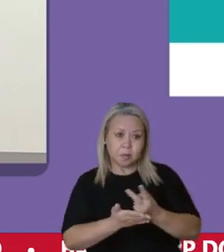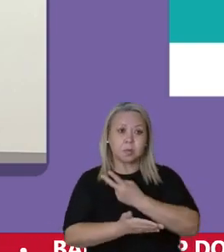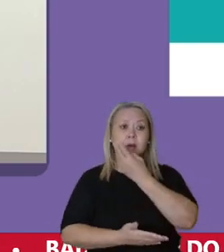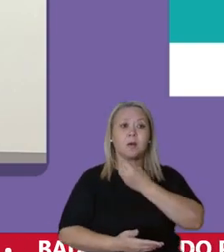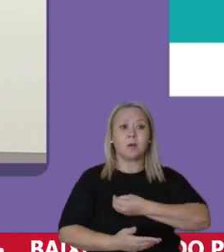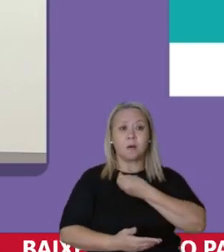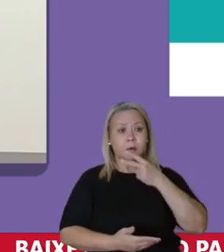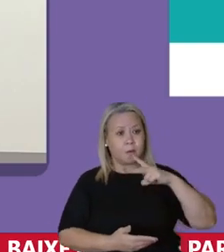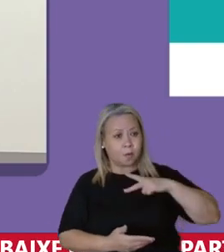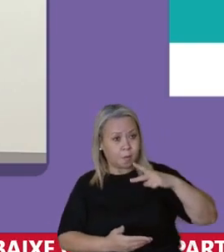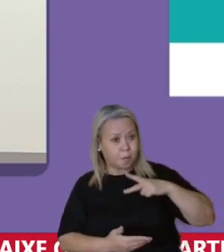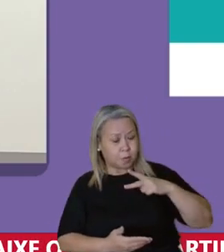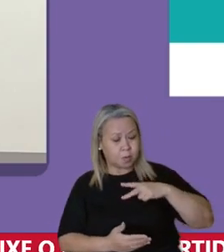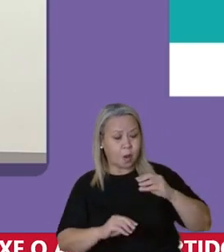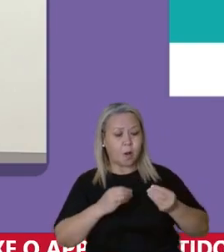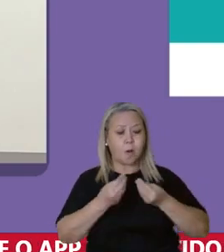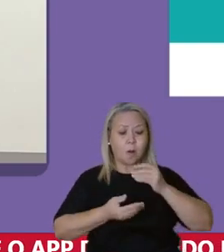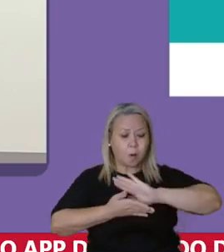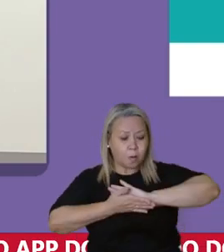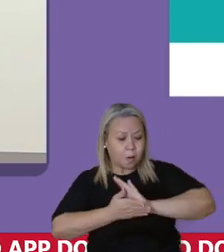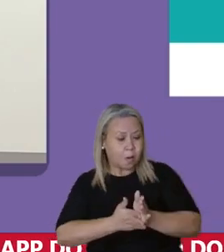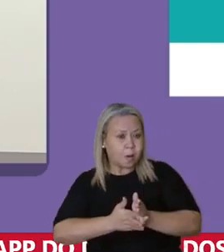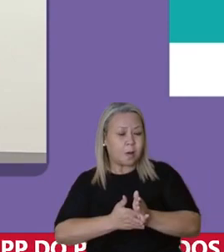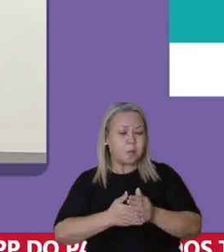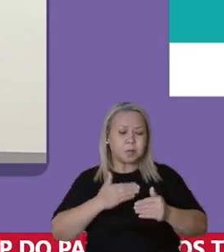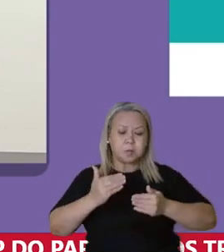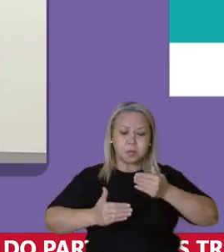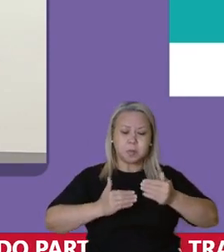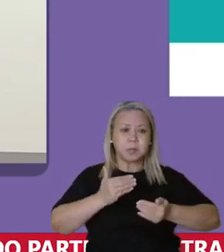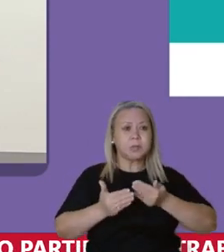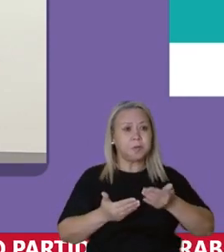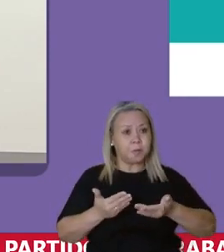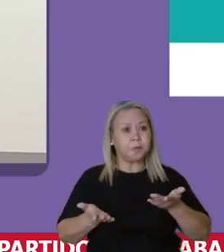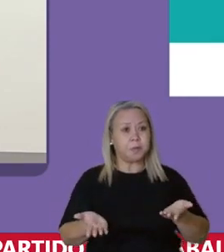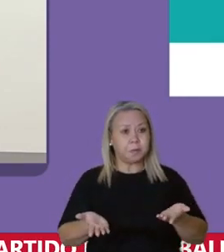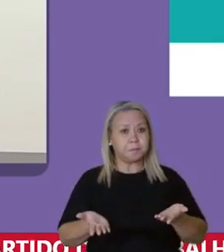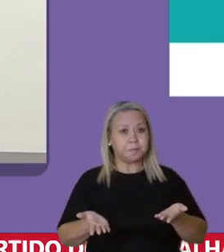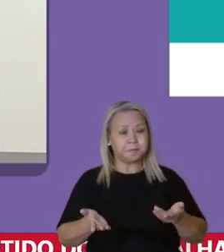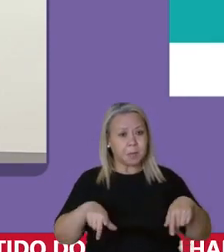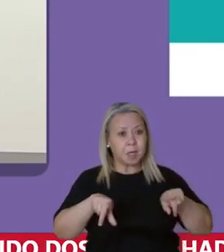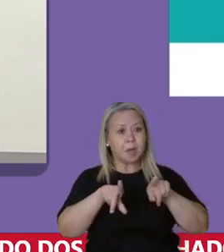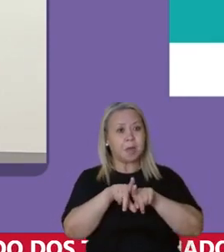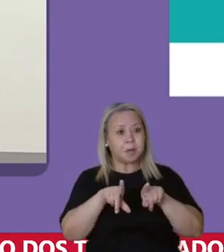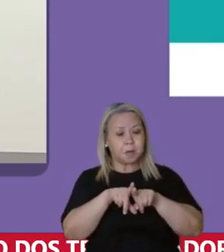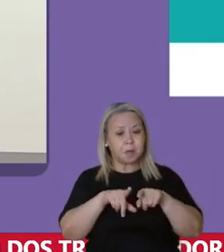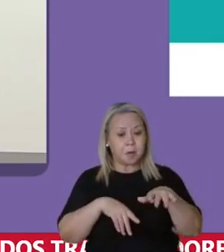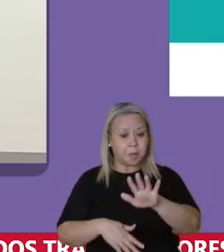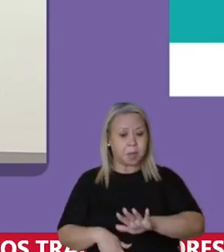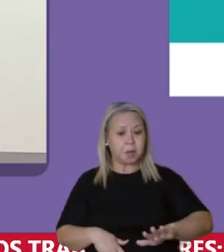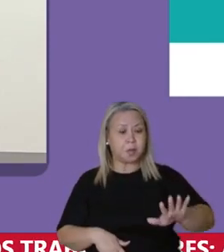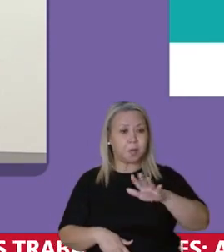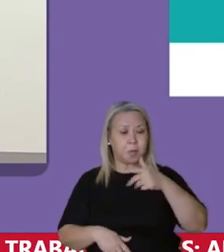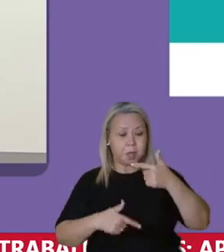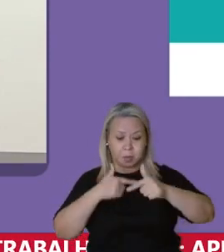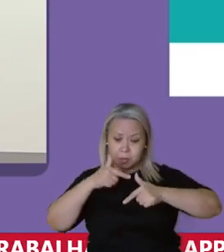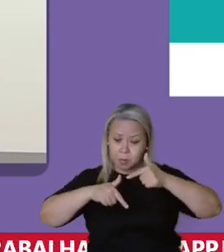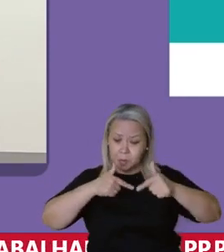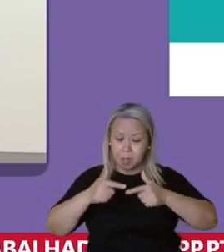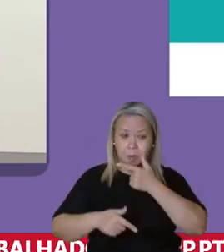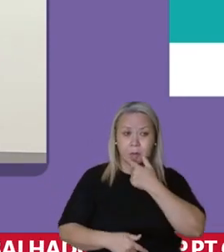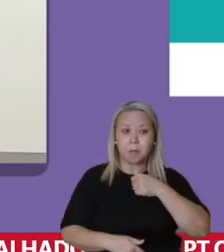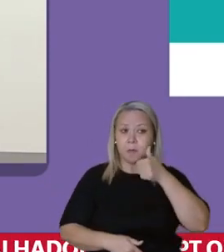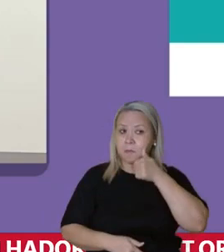vida pessoal, como as opressões se desenvolviam também no meio dos trabalhadores,